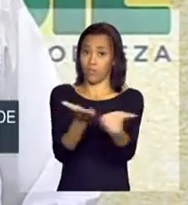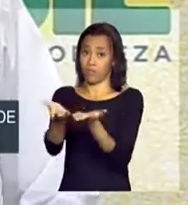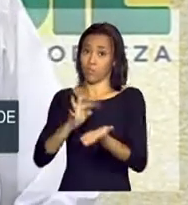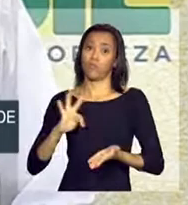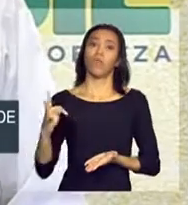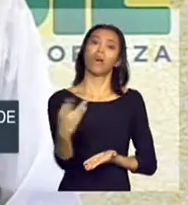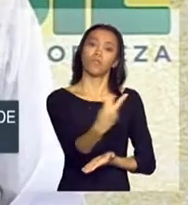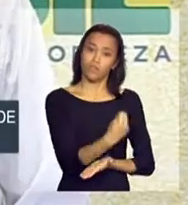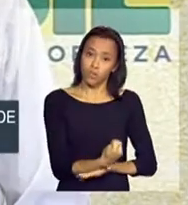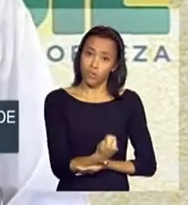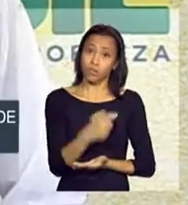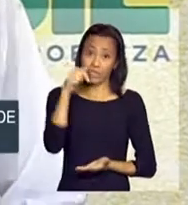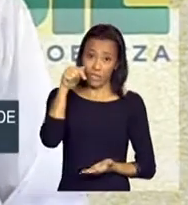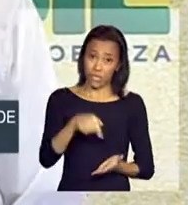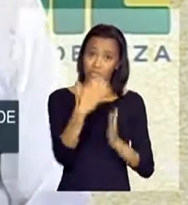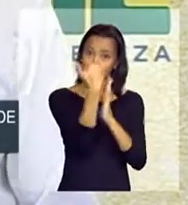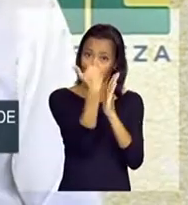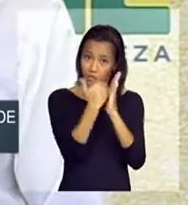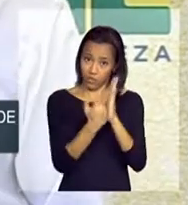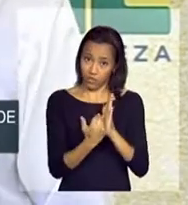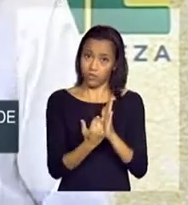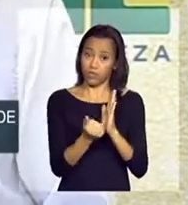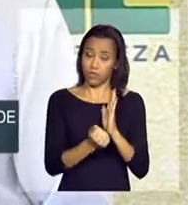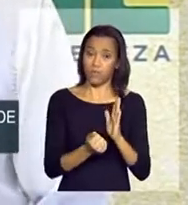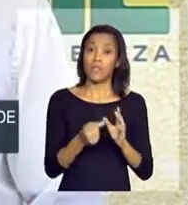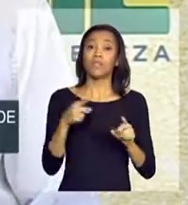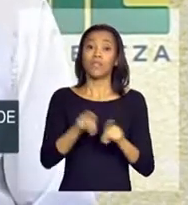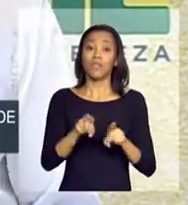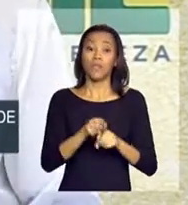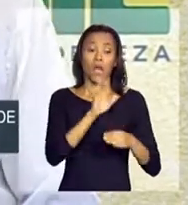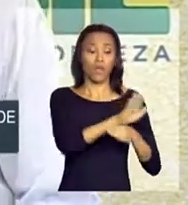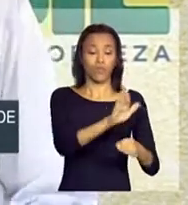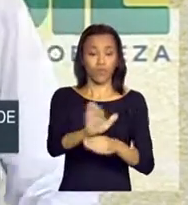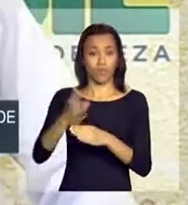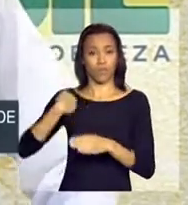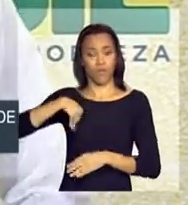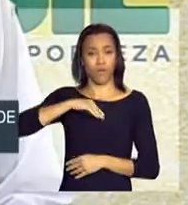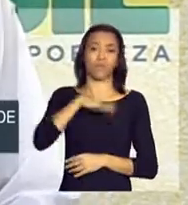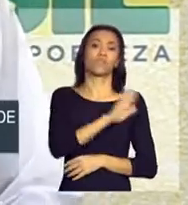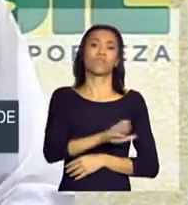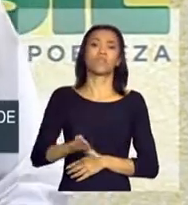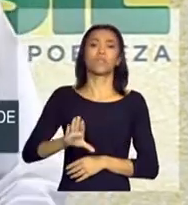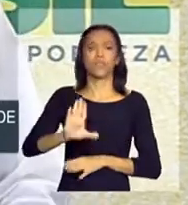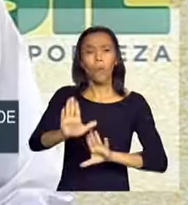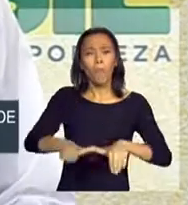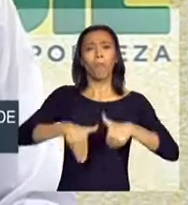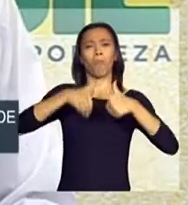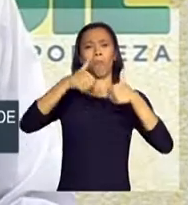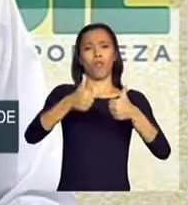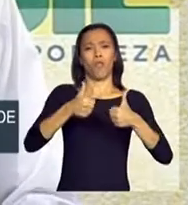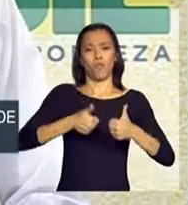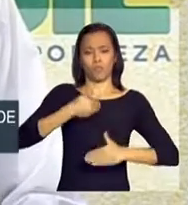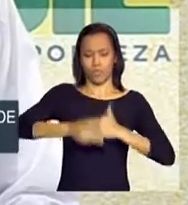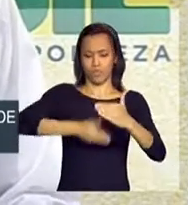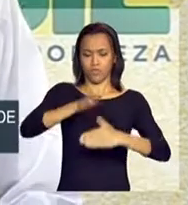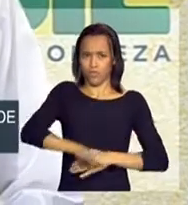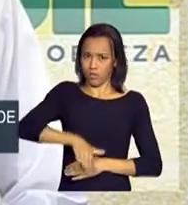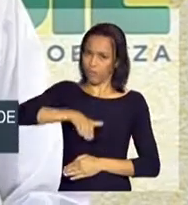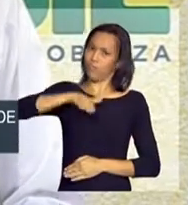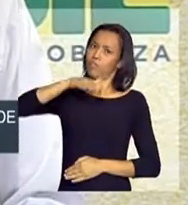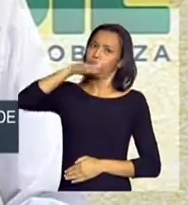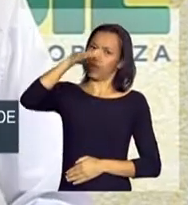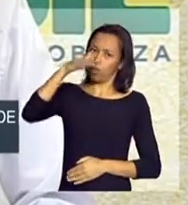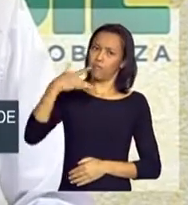ajudar nacionalmente esse programa mas sobretudo ajudar nossas crianças a ter um desempenho melhor Miguel formação